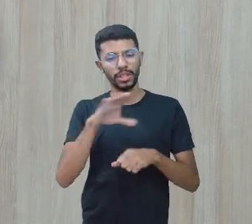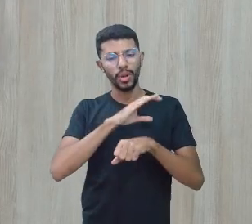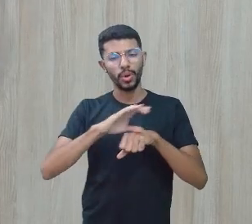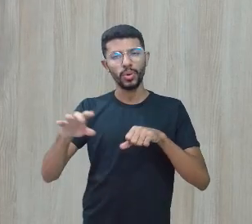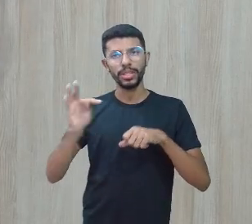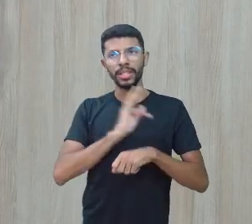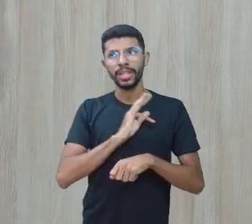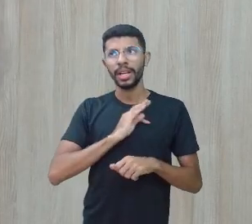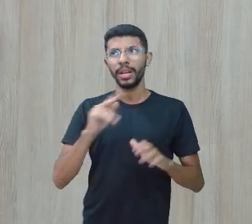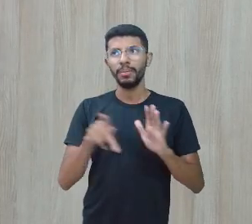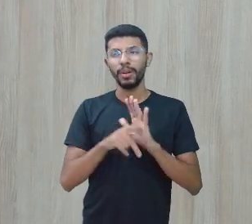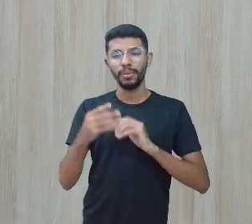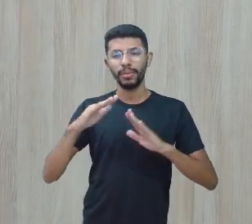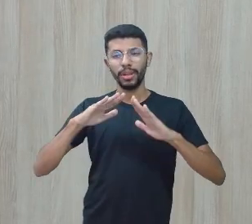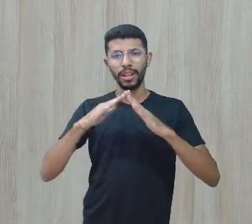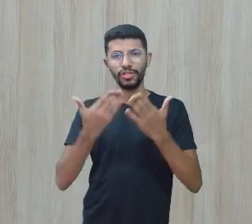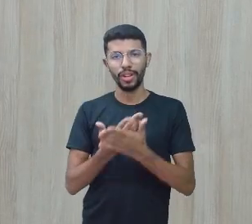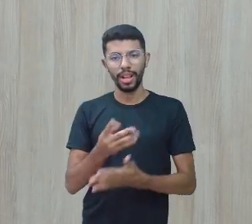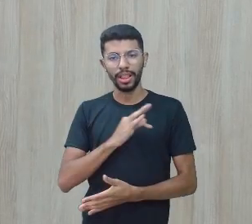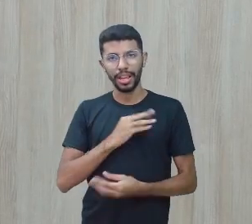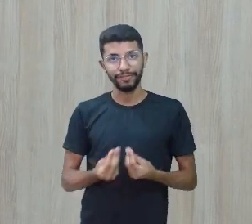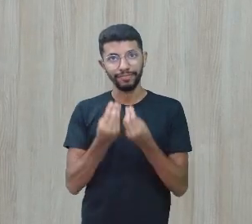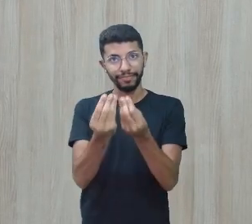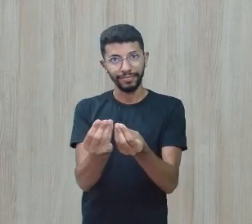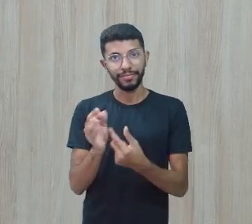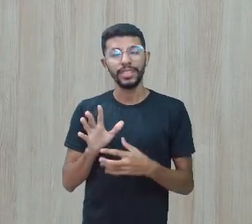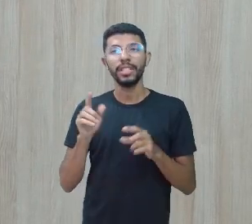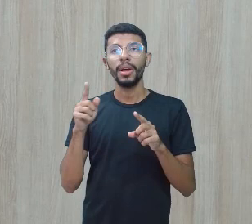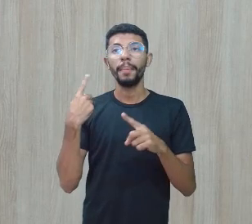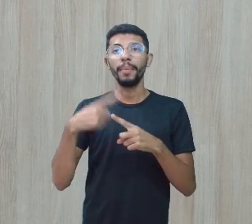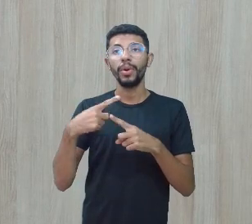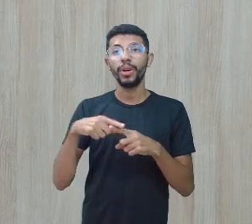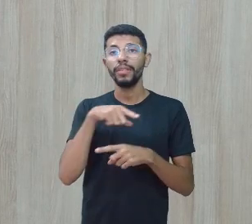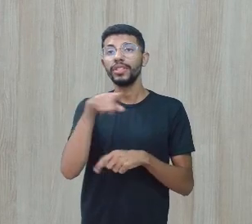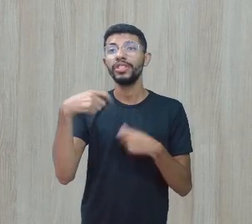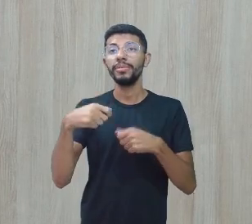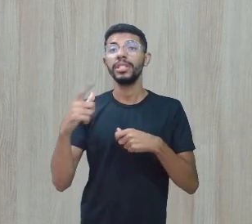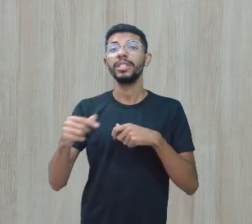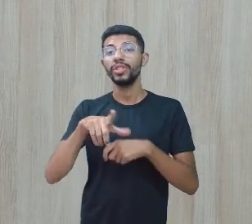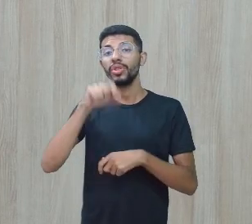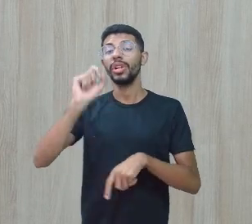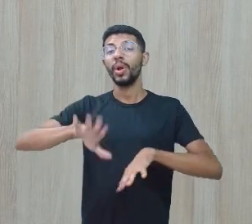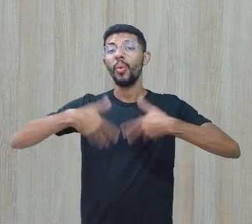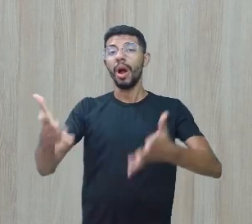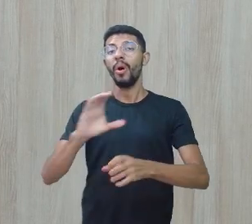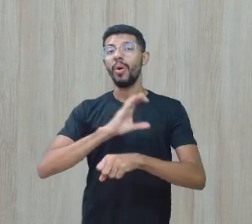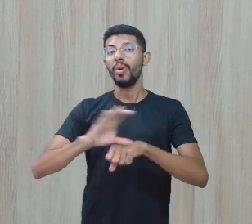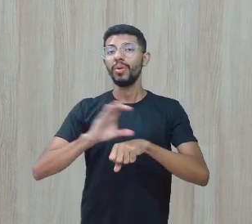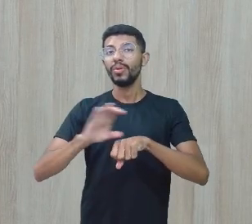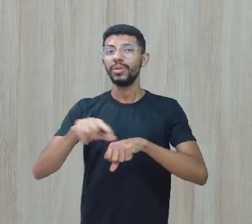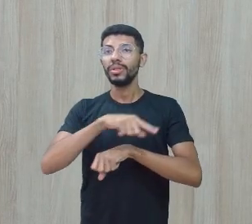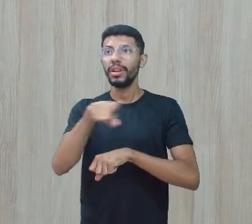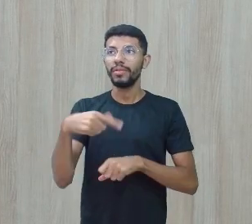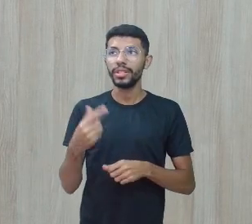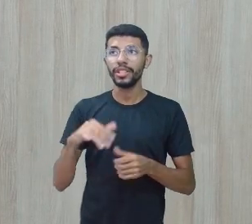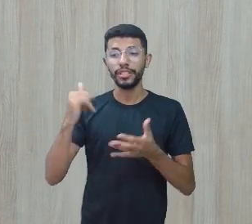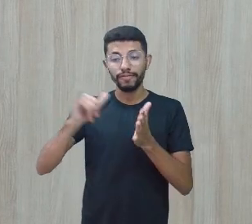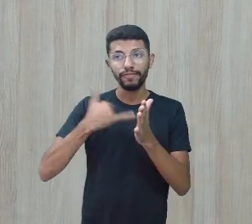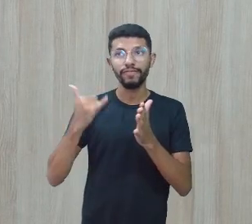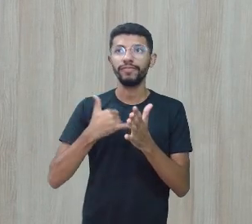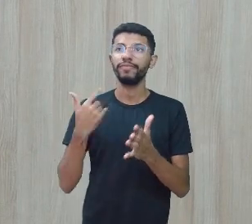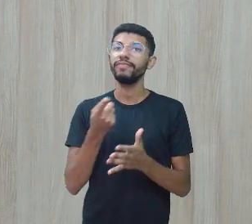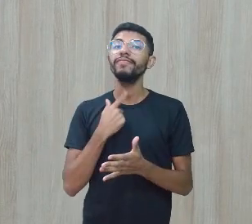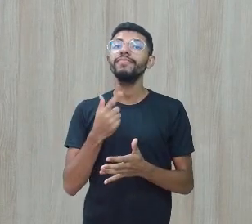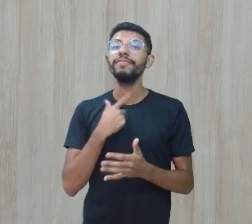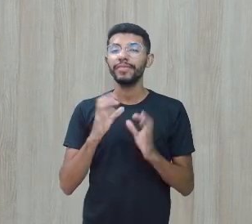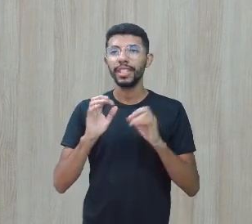pelas ETEs próximo às casas de vocês, porque vocês precisam escolher qual é o curso que vocês vão querer se inscrever, tá? Então é importante